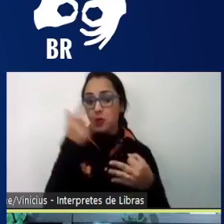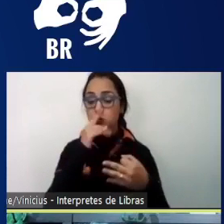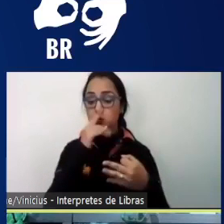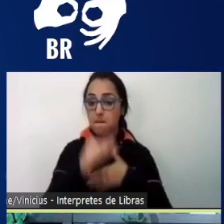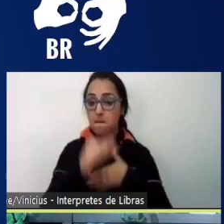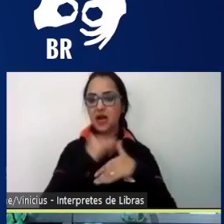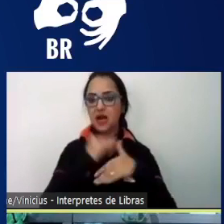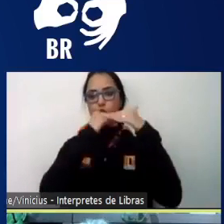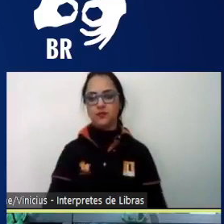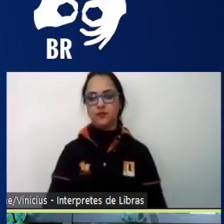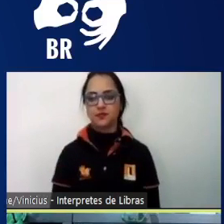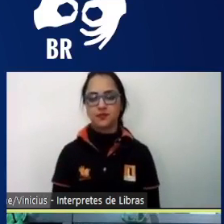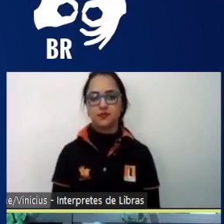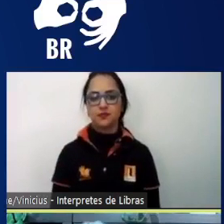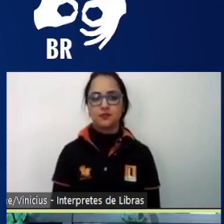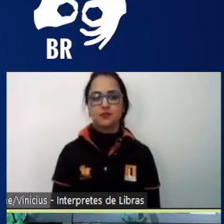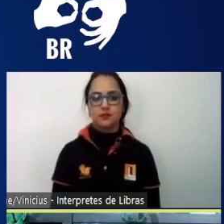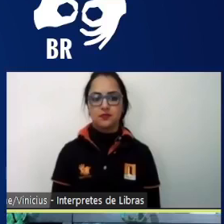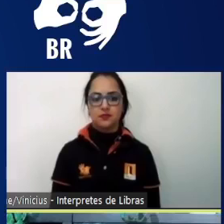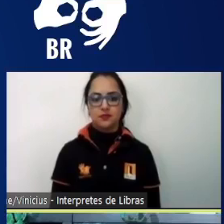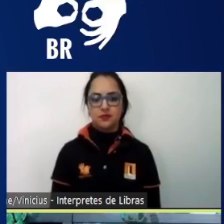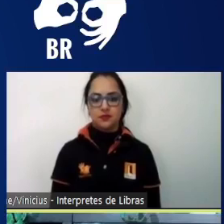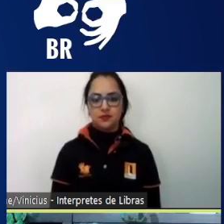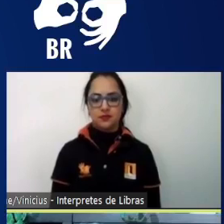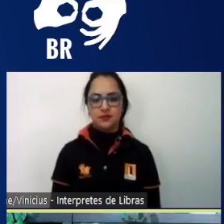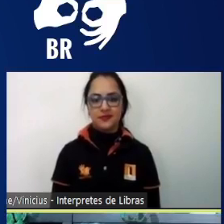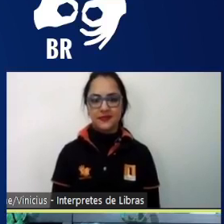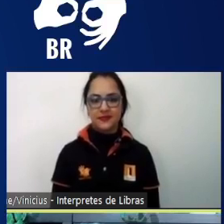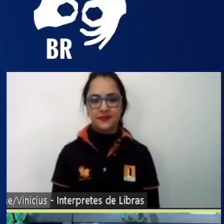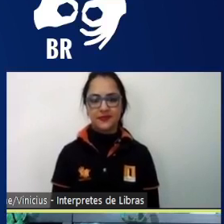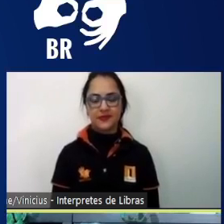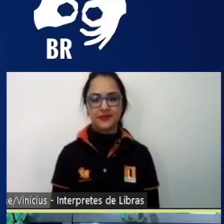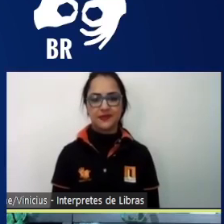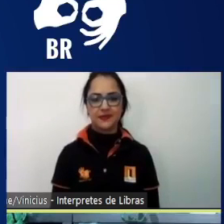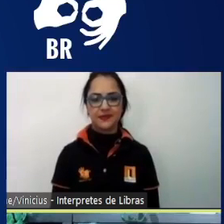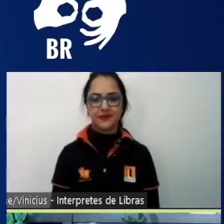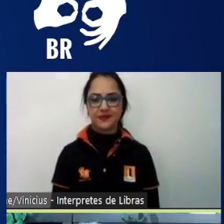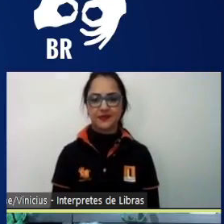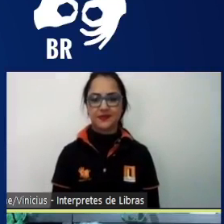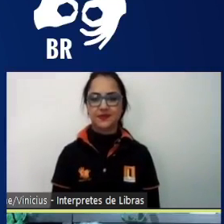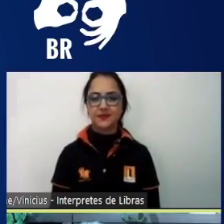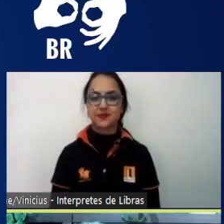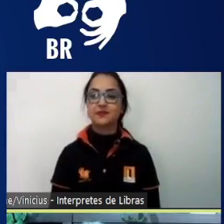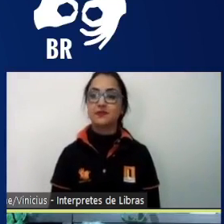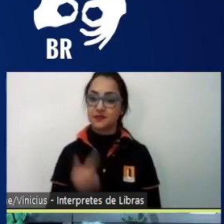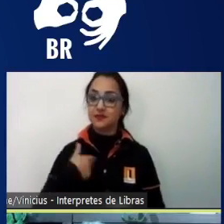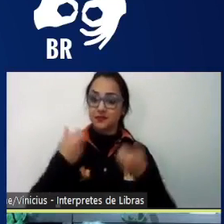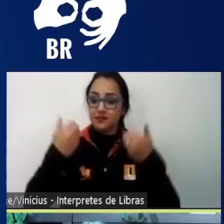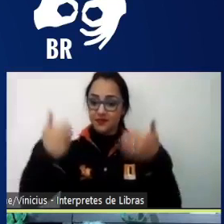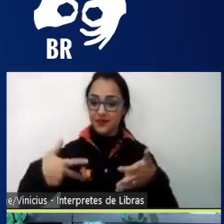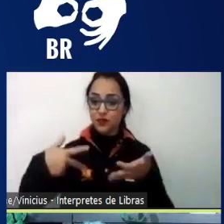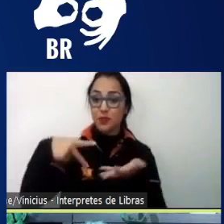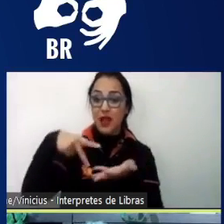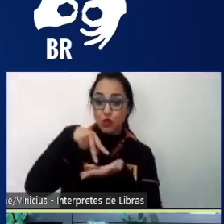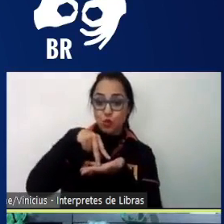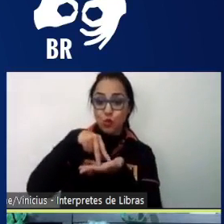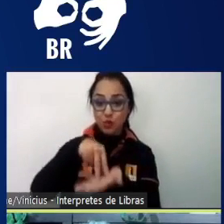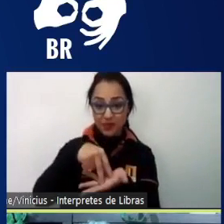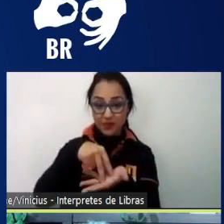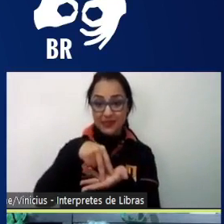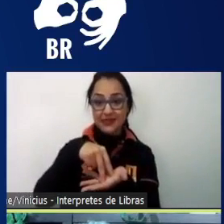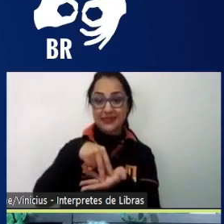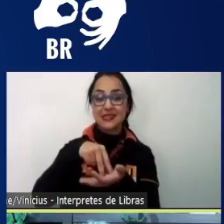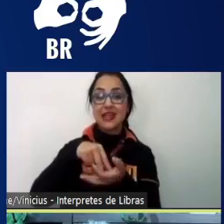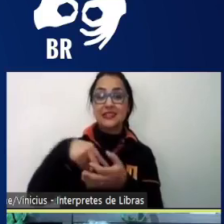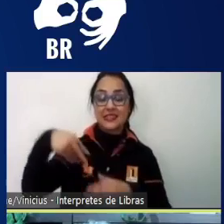E aí, sim, que eu trago novamente a questão da sustentabilidade nas relações humanas. Um conceito